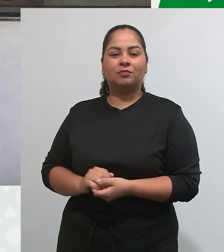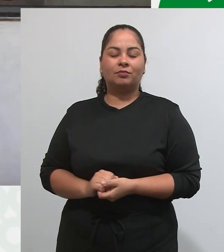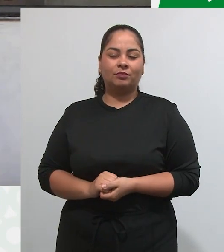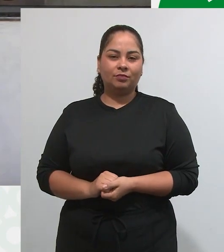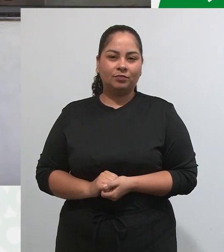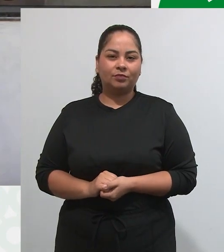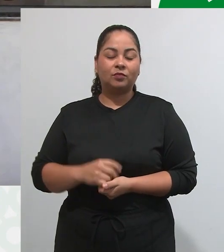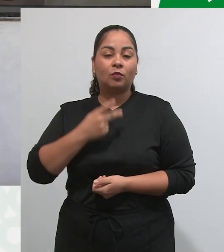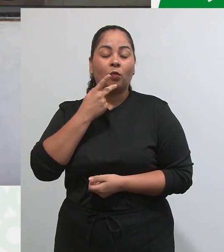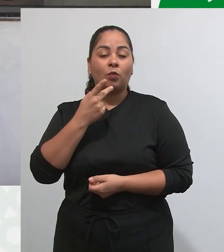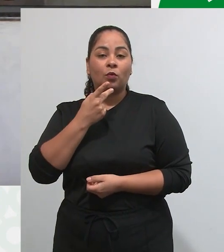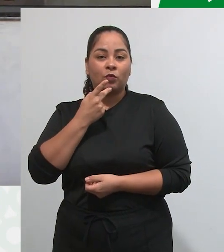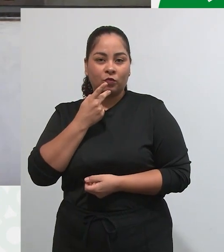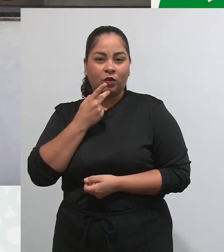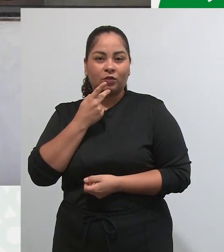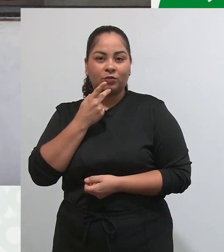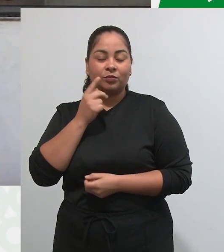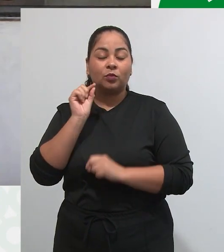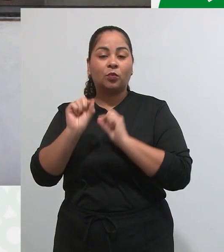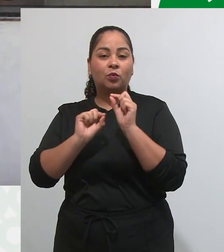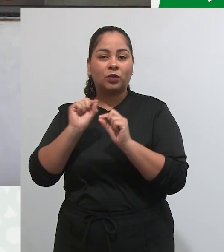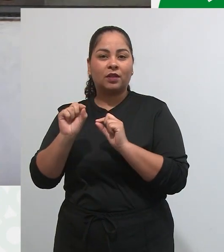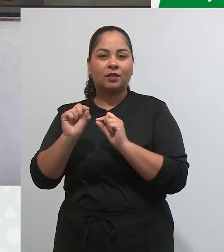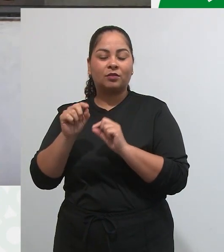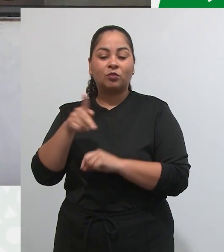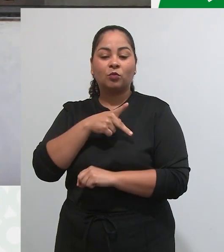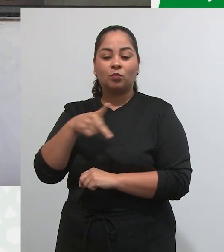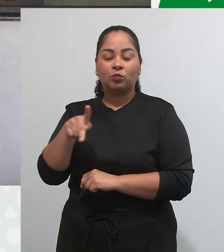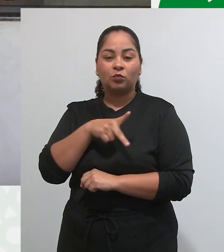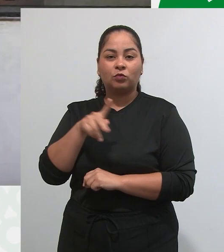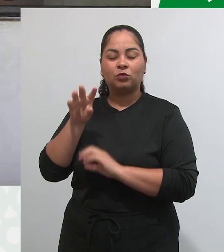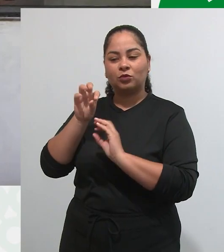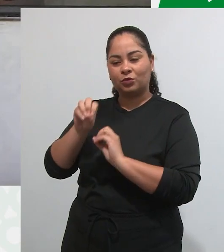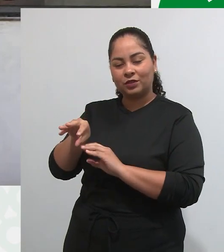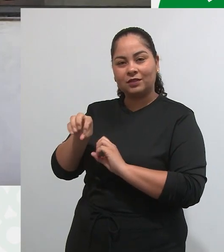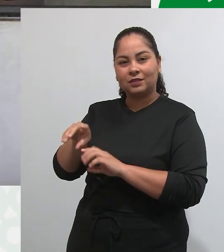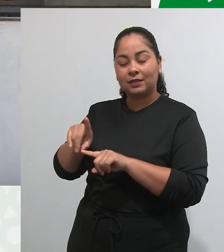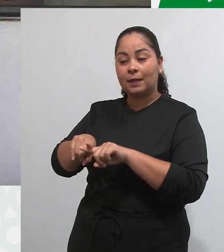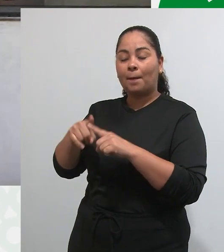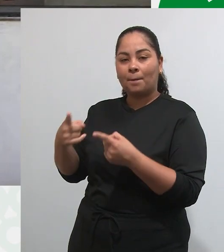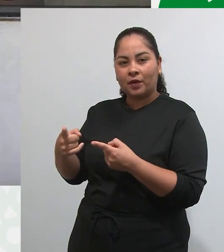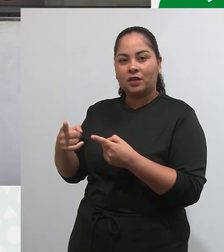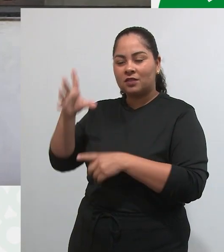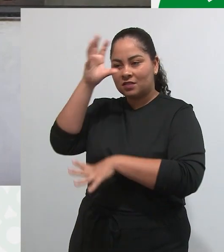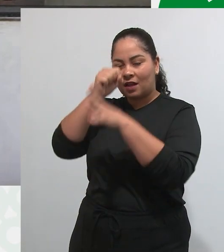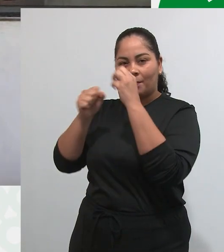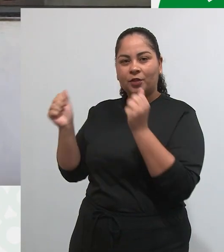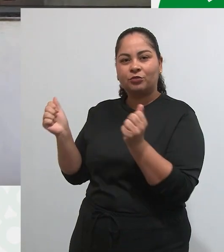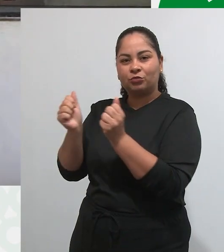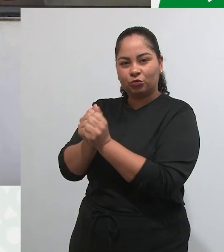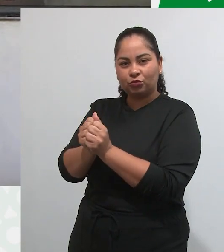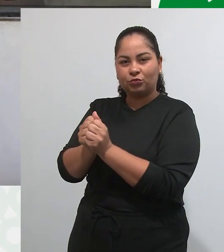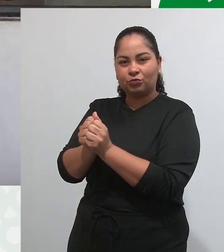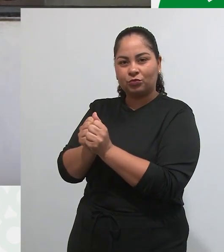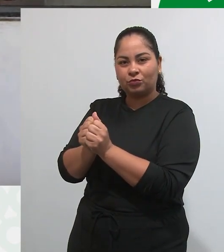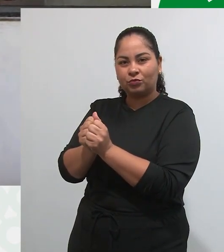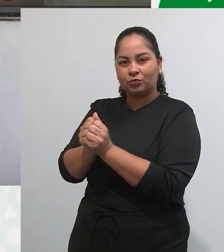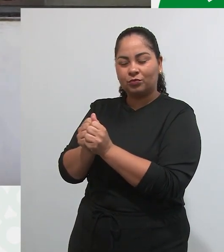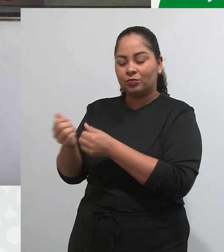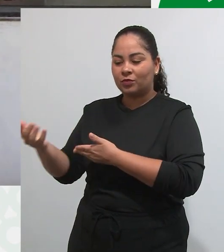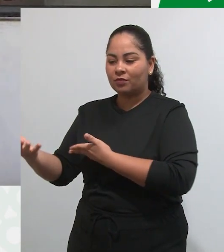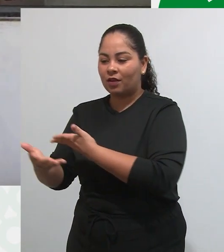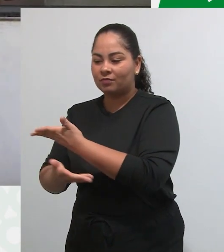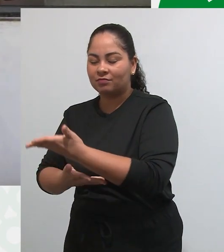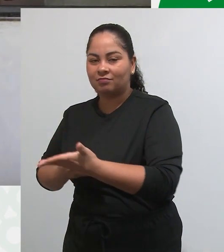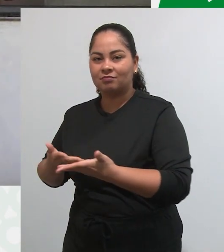junto com o aluno. Eu costumo falar assim, nós ensinamos, mas nós mais aprendemos do que nós ensinamos